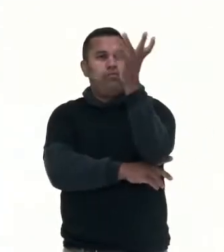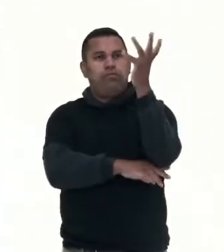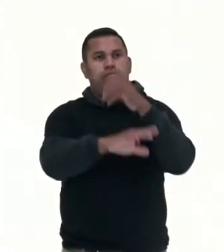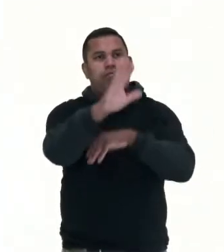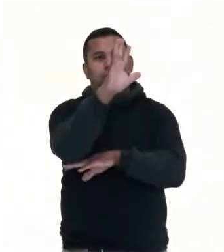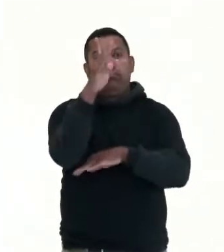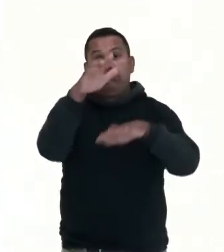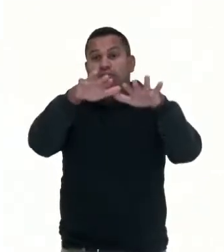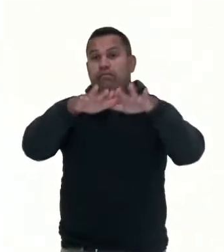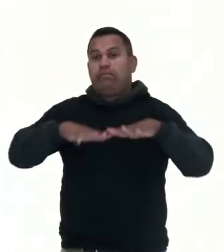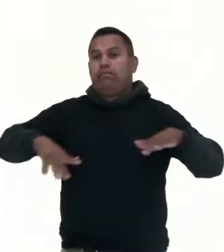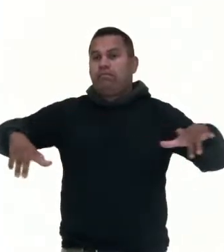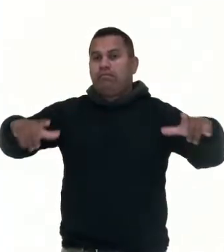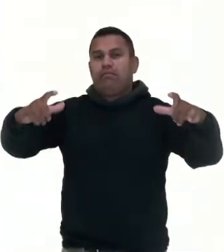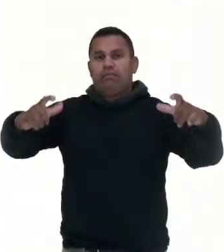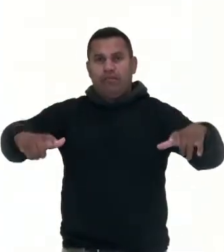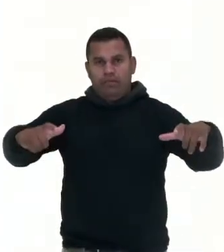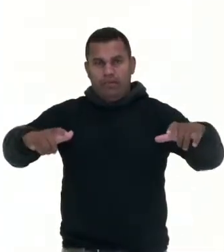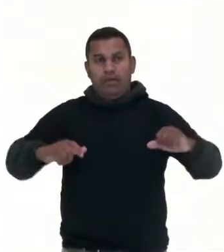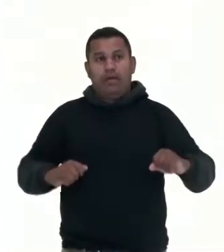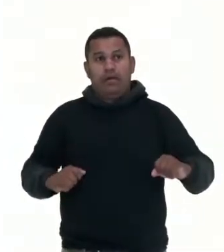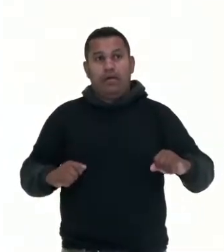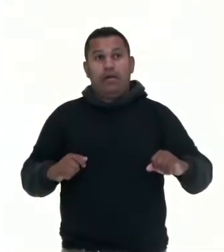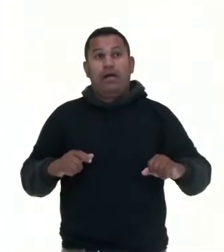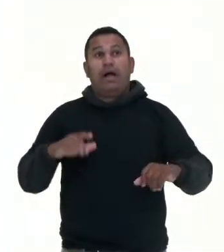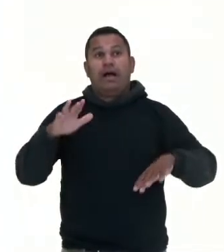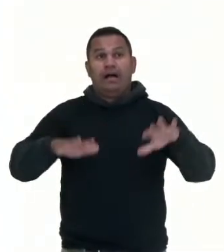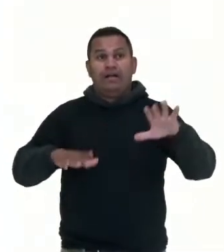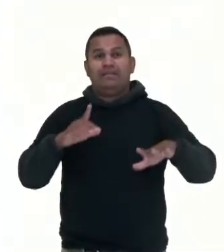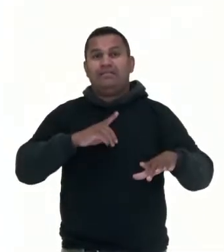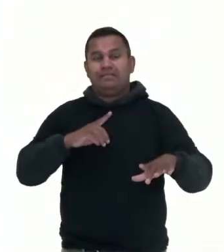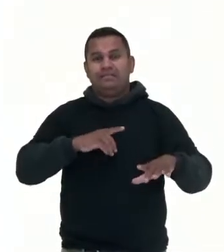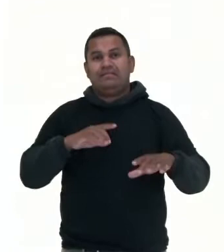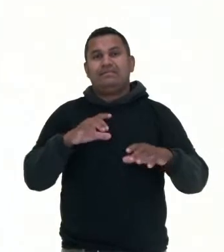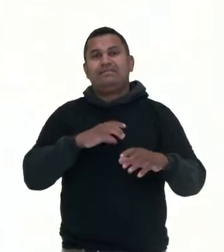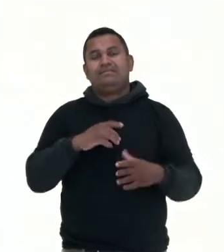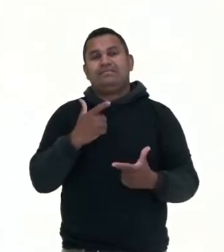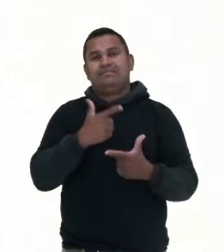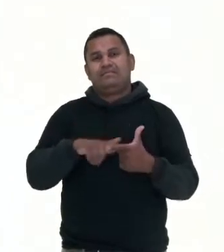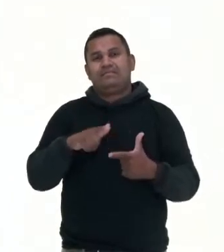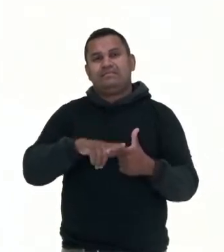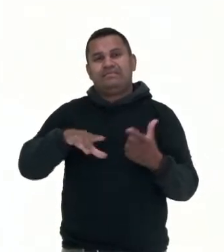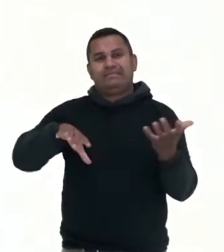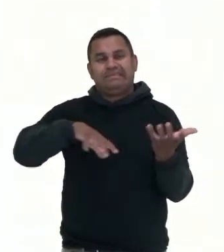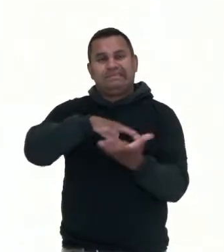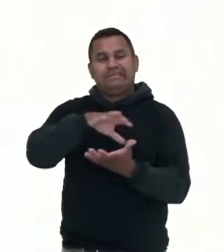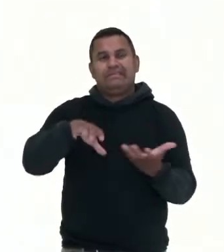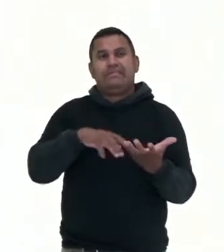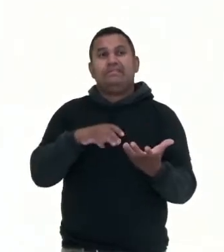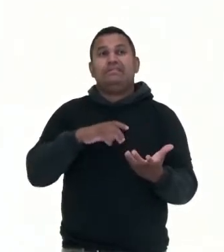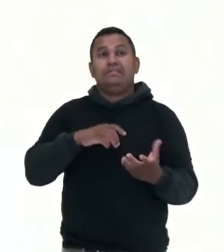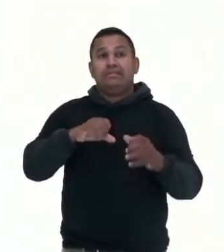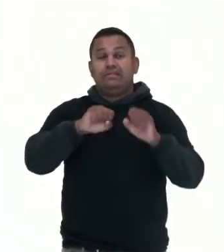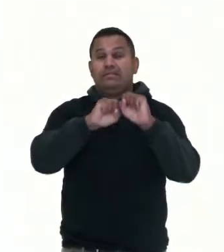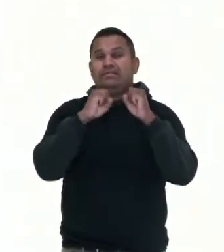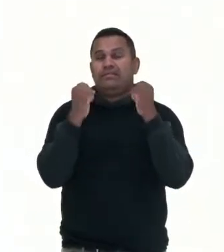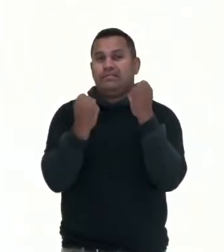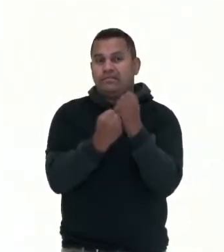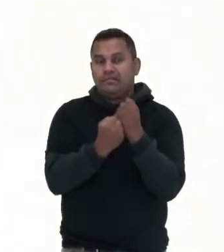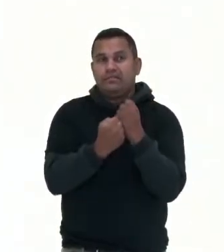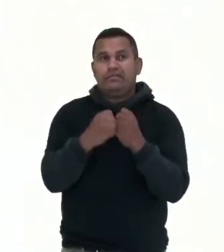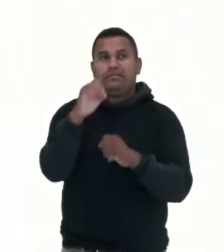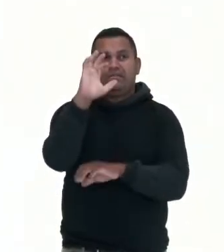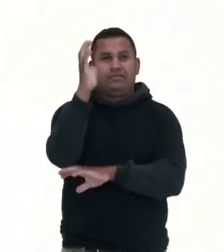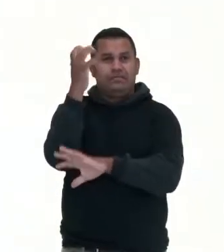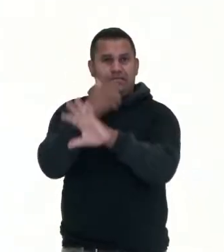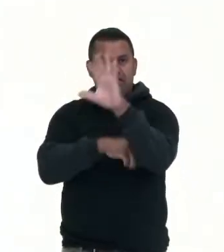econômicos, culturais e ambientais. Então, a crise socioambiental fez com que a gente refletisse sobre as nossas ações,